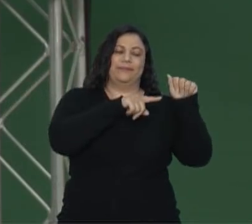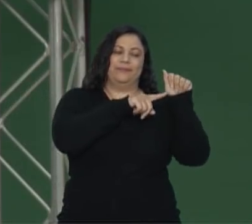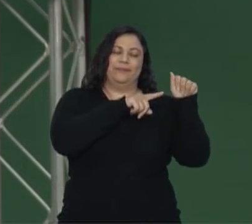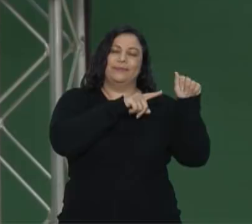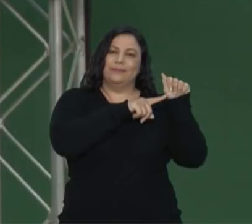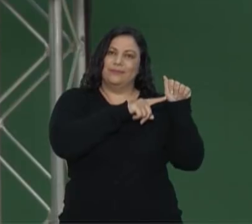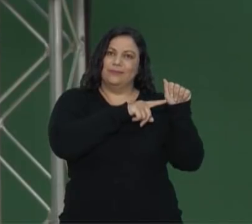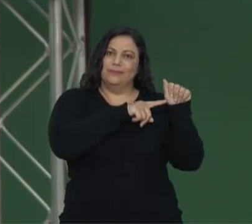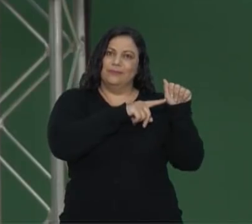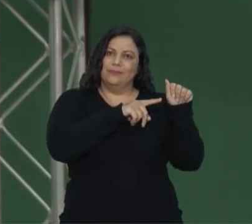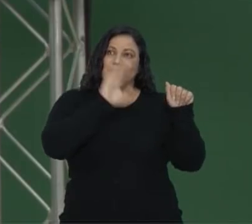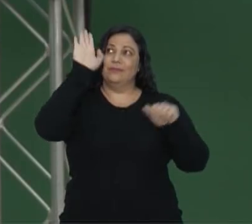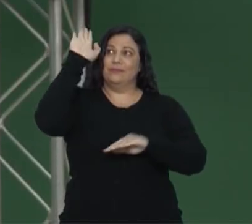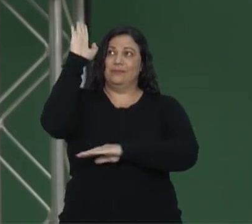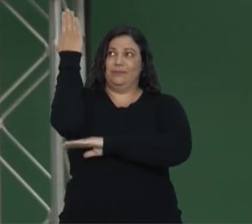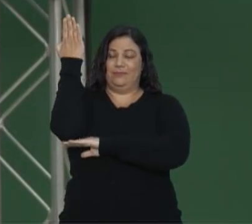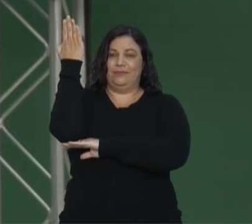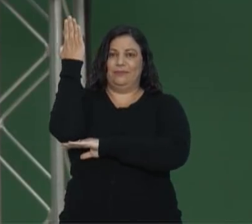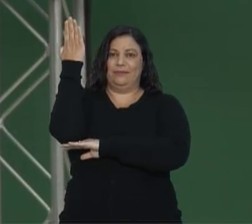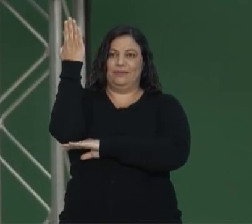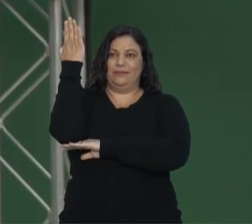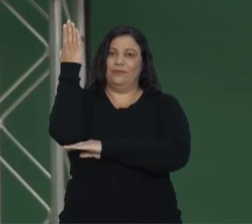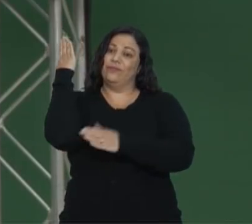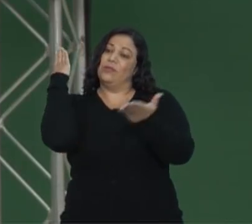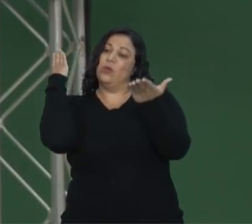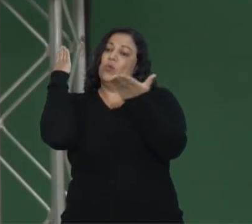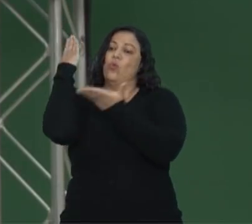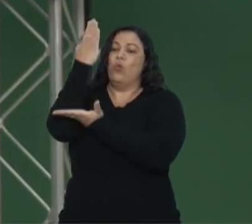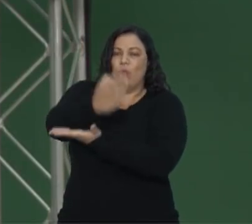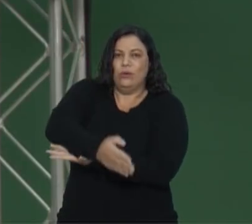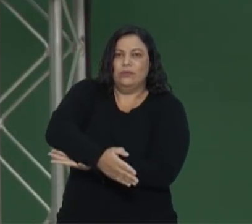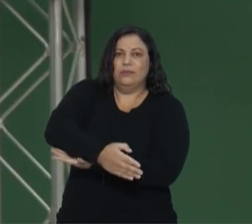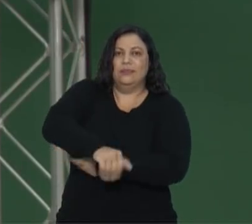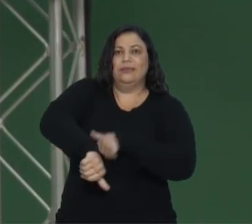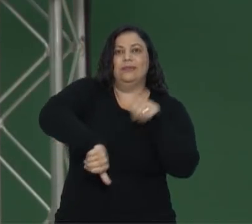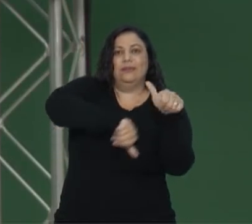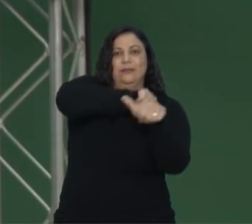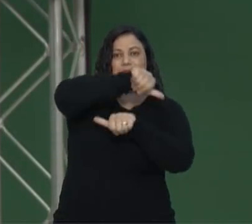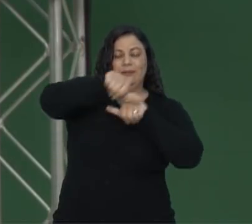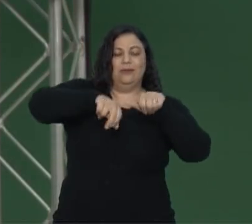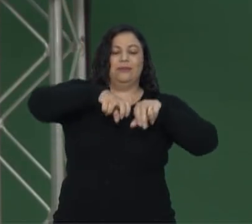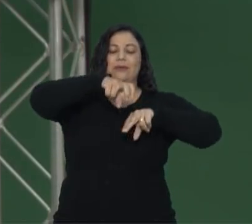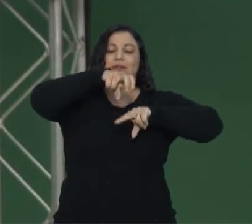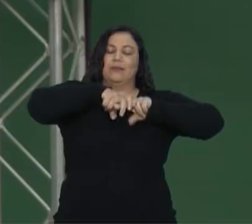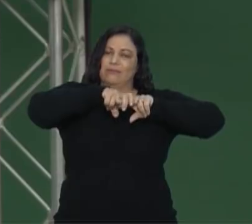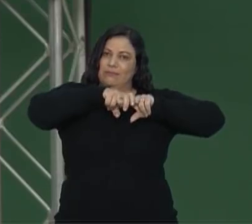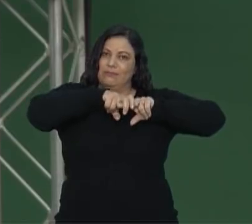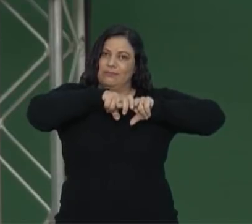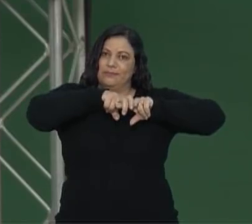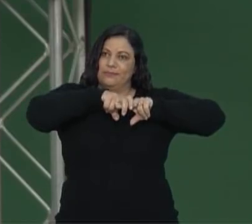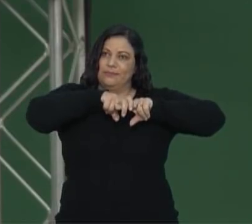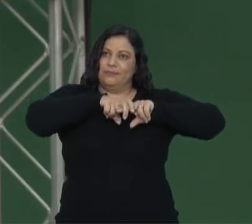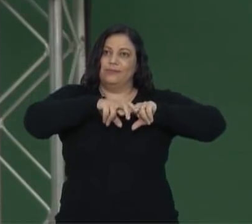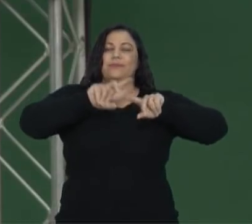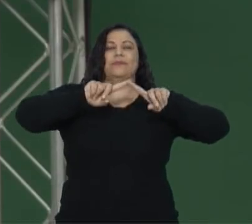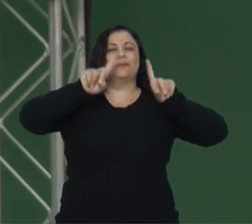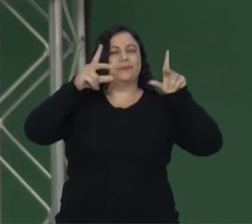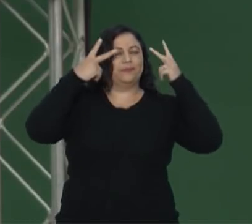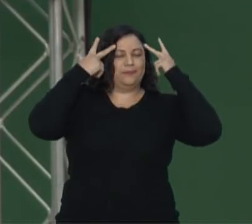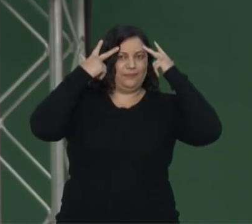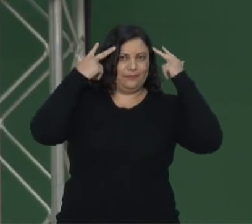madeira. Claro que eu a transformei num formato de cadeira, manufaturada, mas é